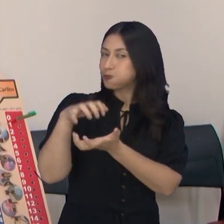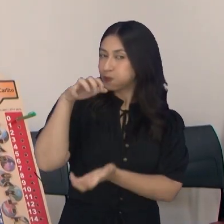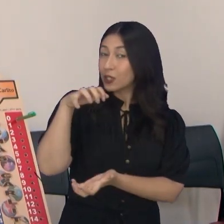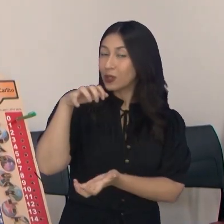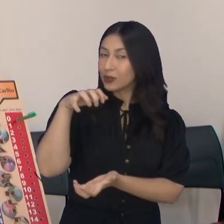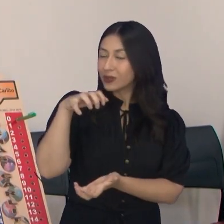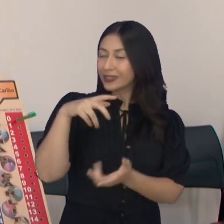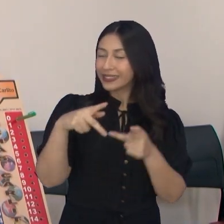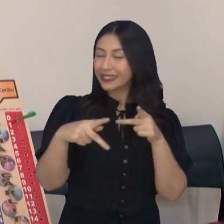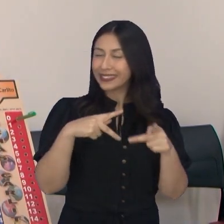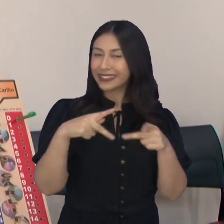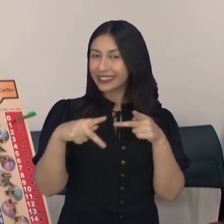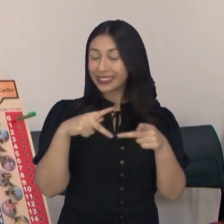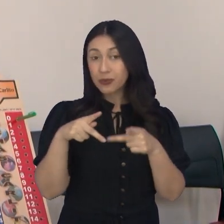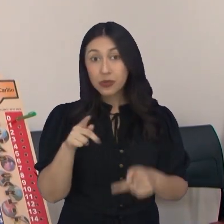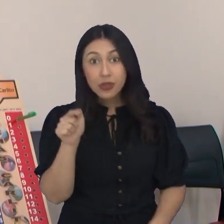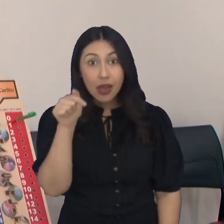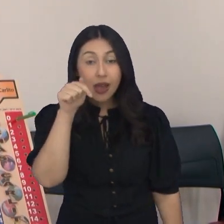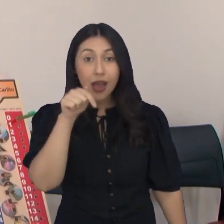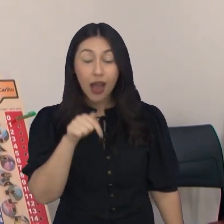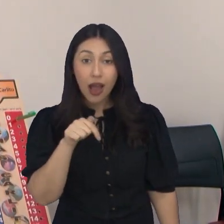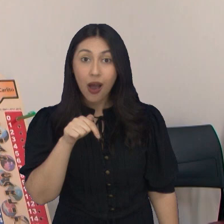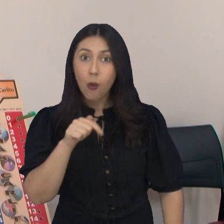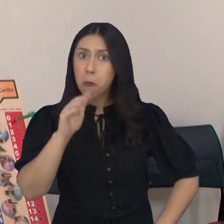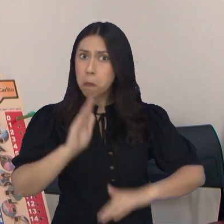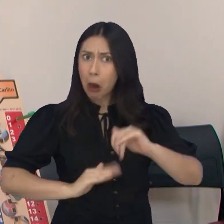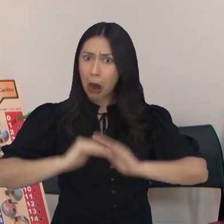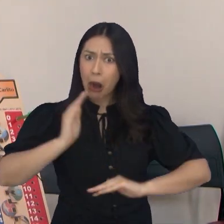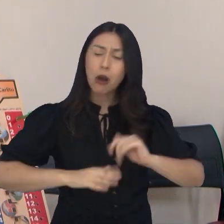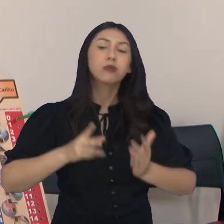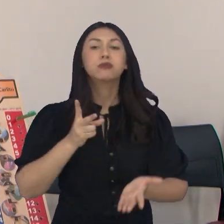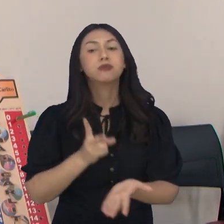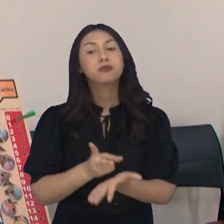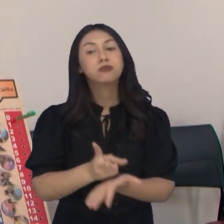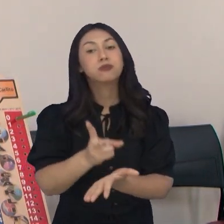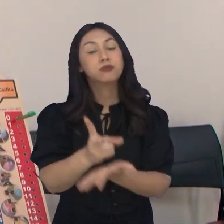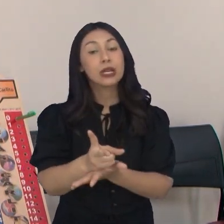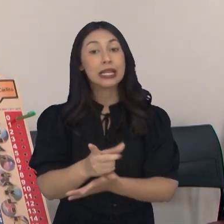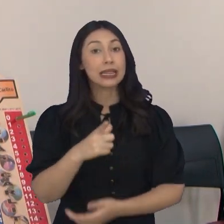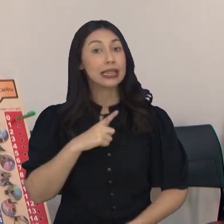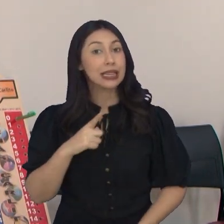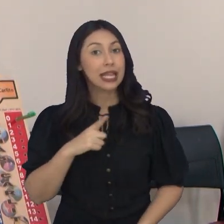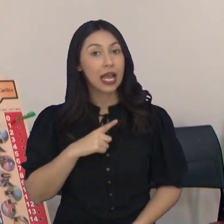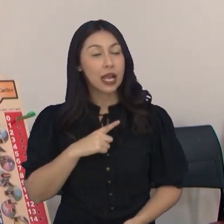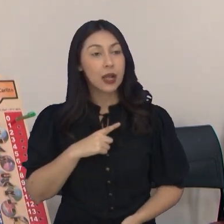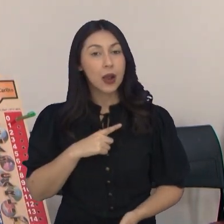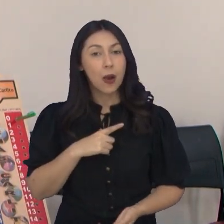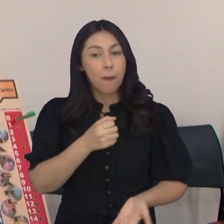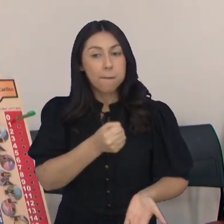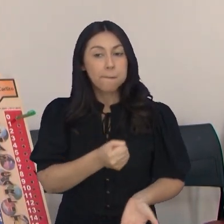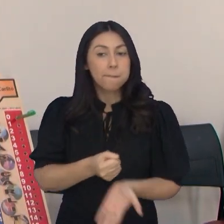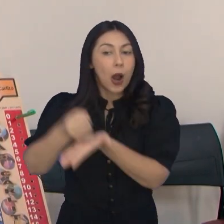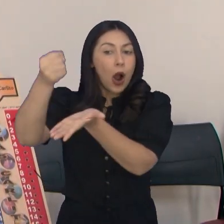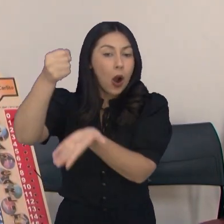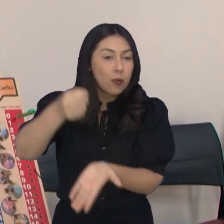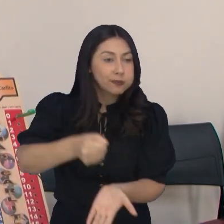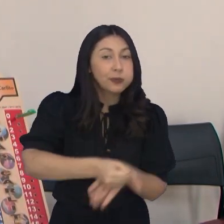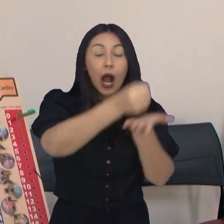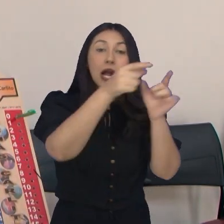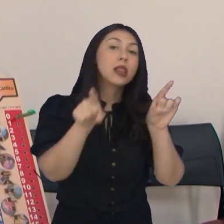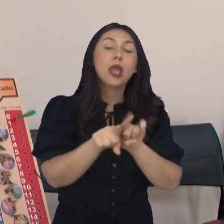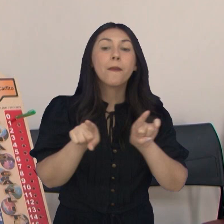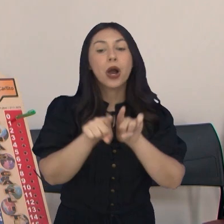José dos Campos e aqui as atividades não param, viu? Aqui do meu lado tá rolando aula de peteca, mas tá rolando também já